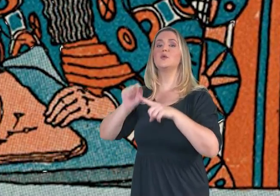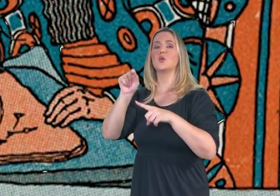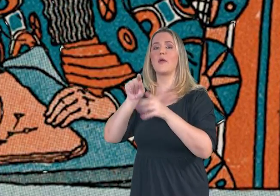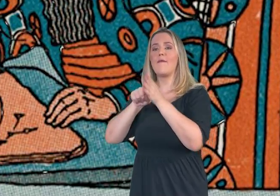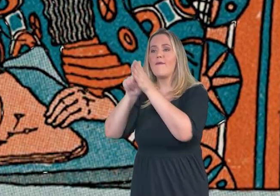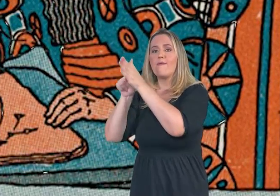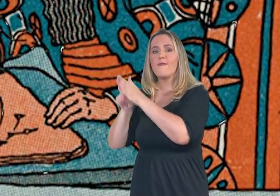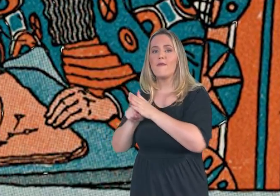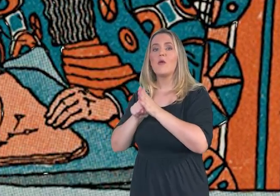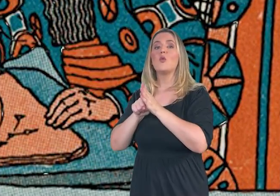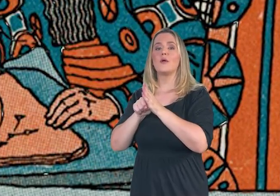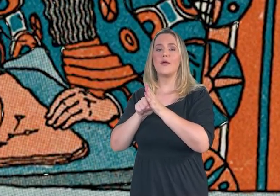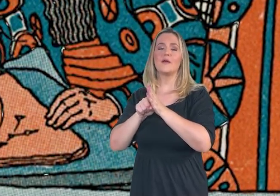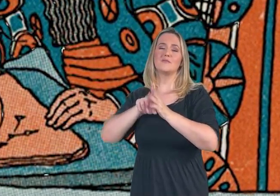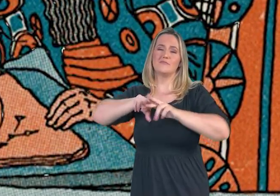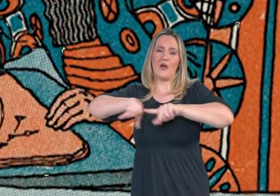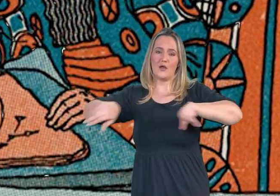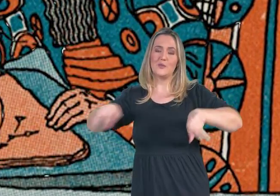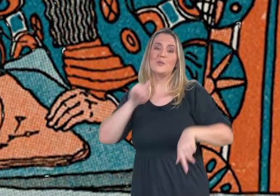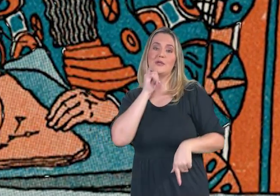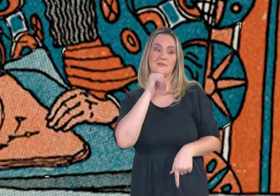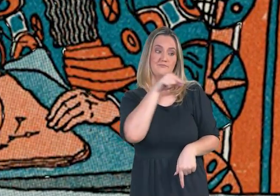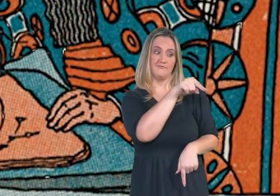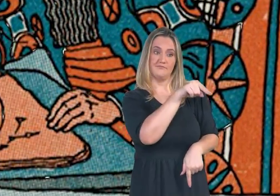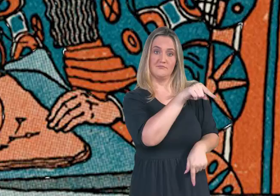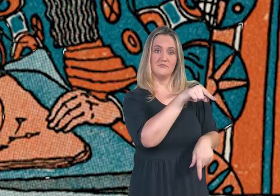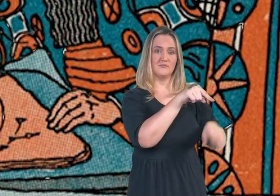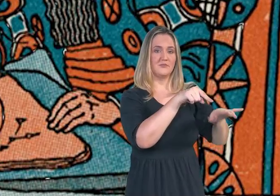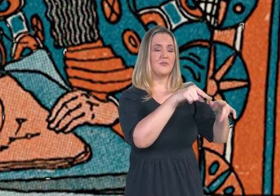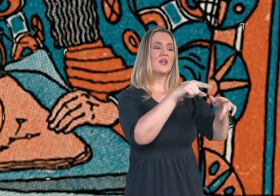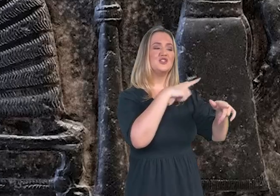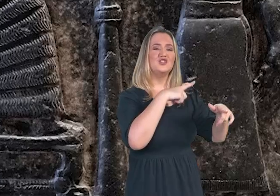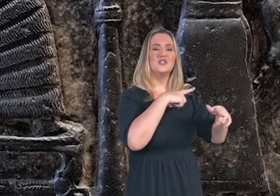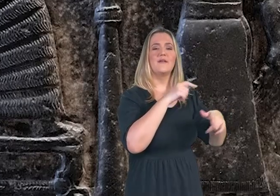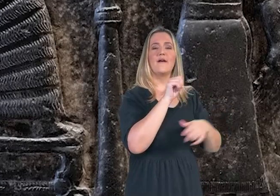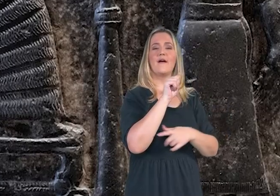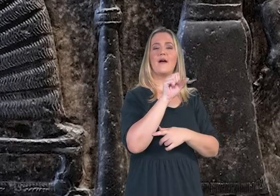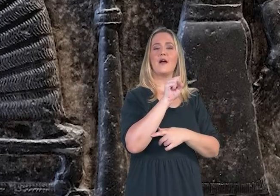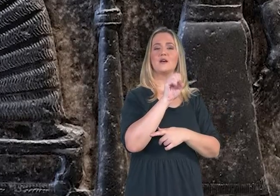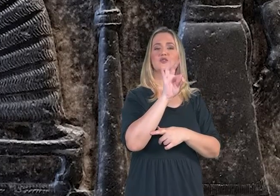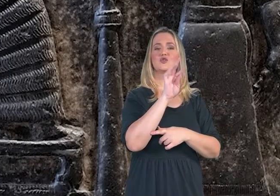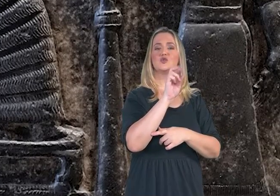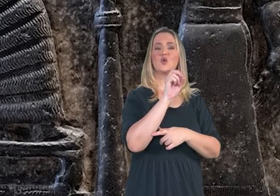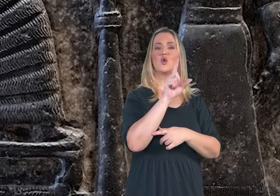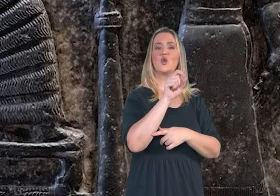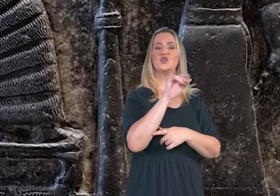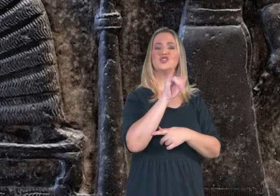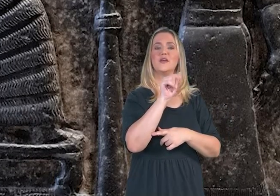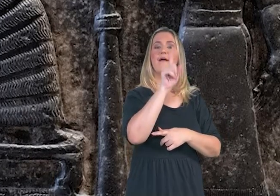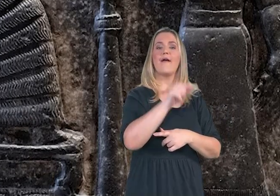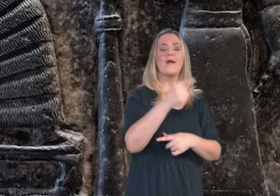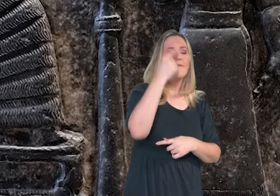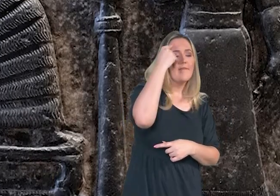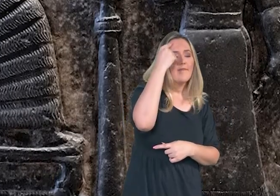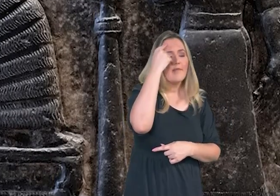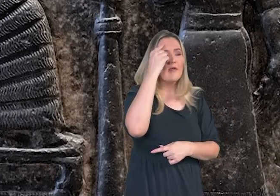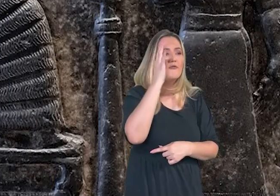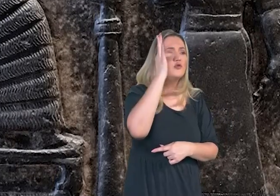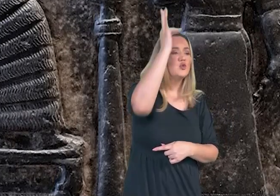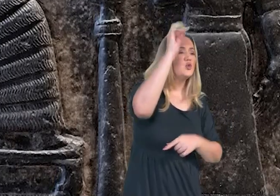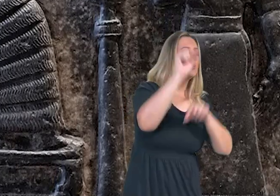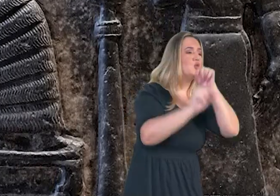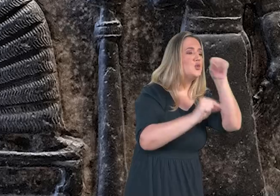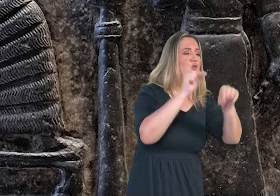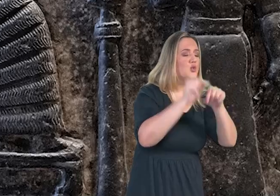a astrologia era uma arte divina da adivinhação. Os astrólogos caldeus ensinavam que as